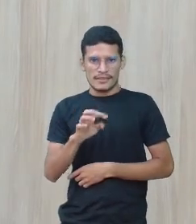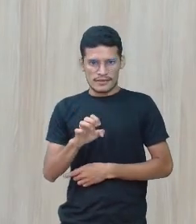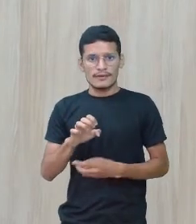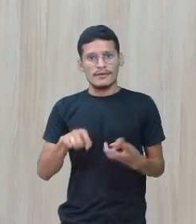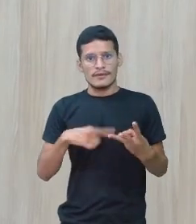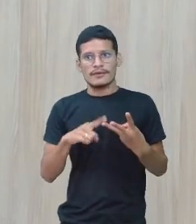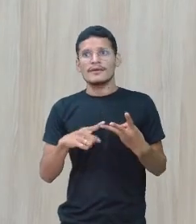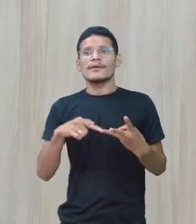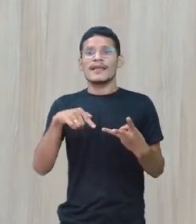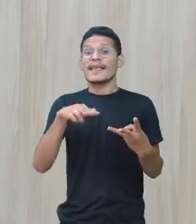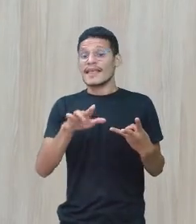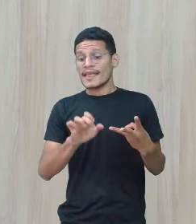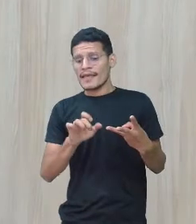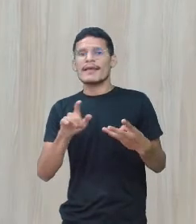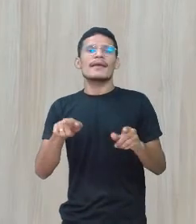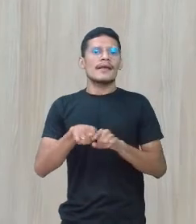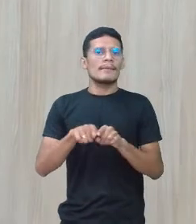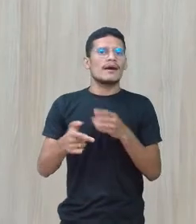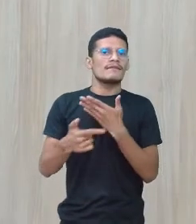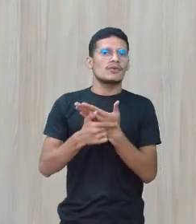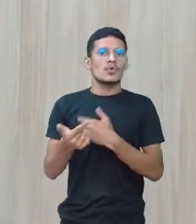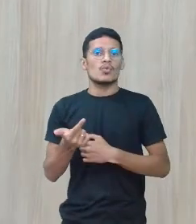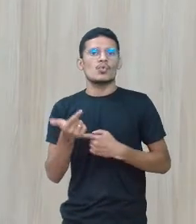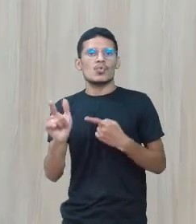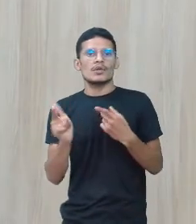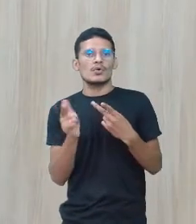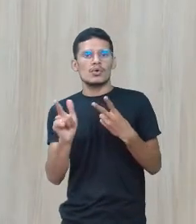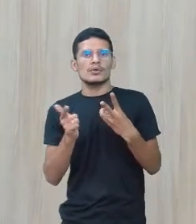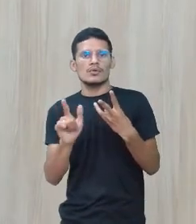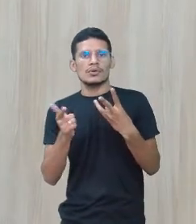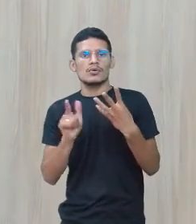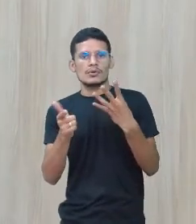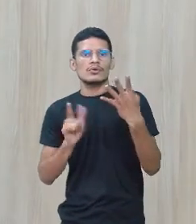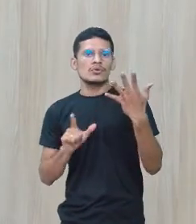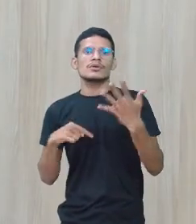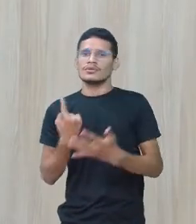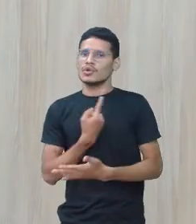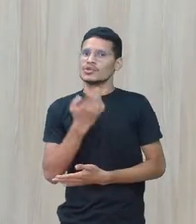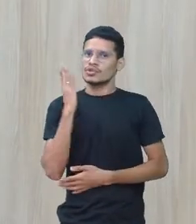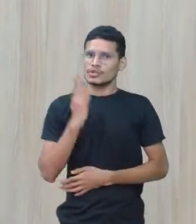que exercendo outras funções, como a gente já viu, uma conjunção